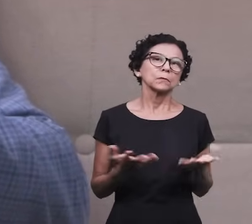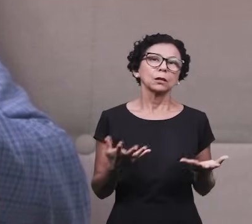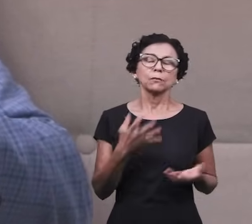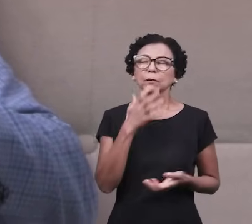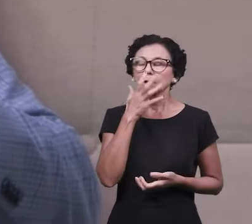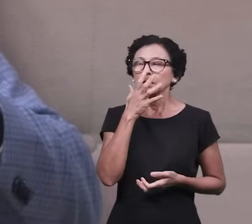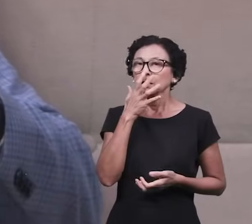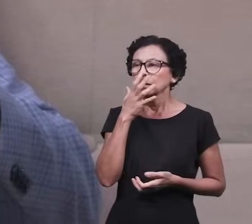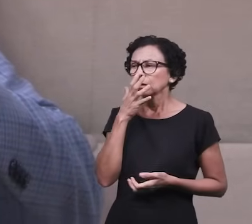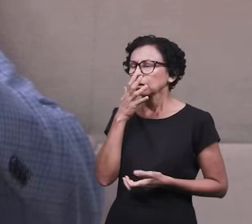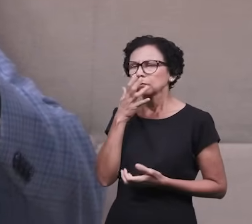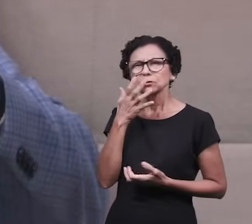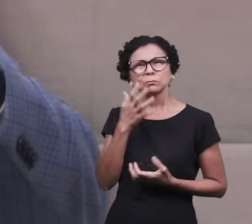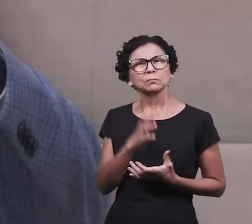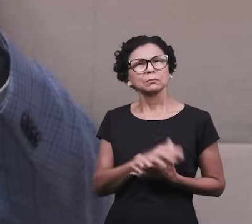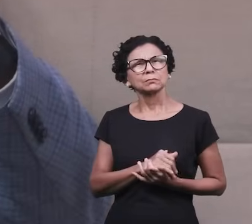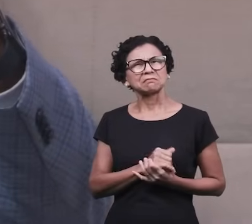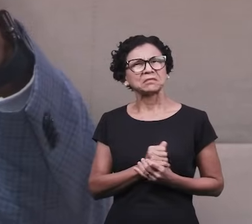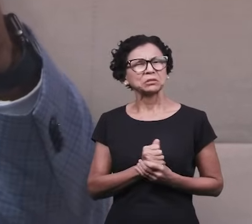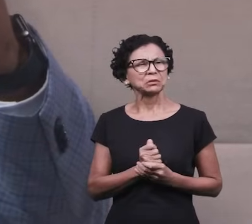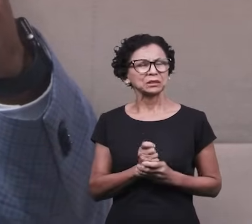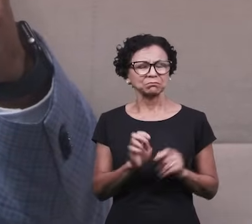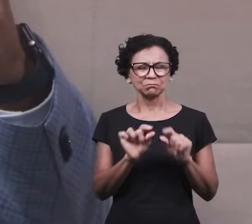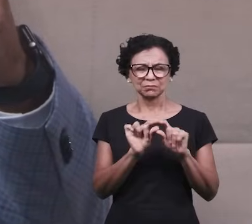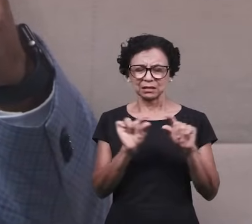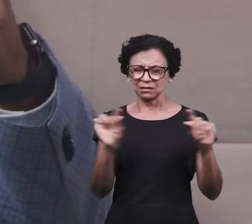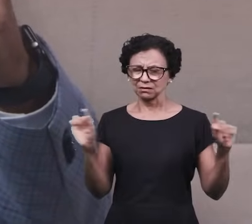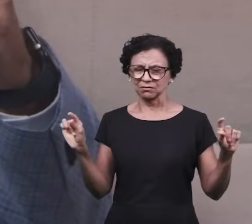assim admirado dessas expressões assim